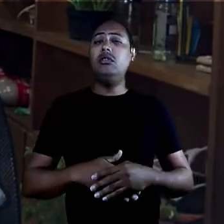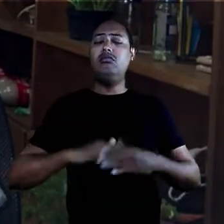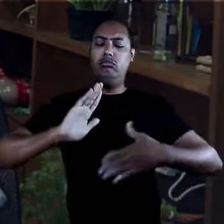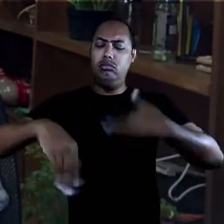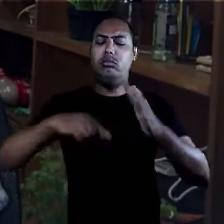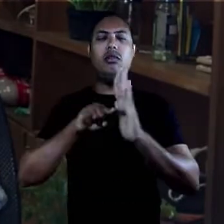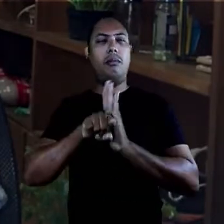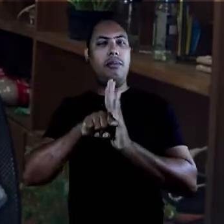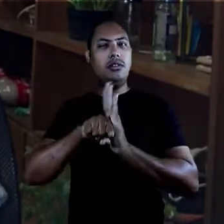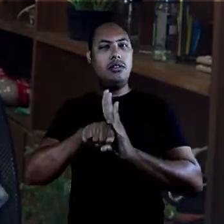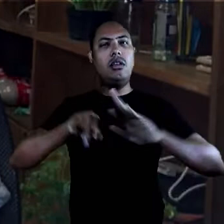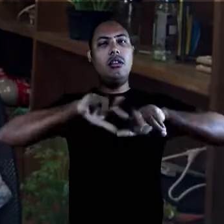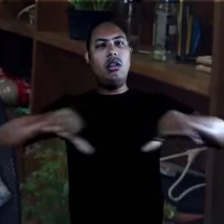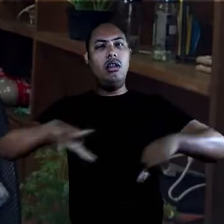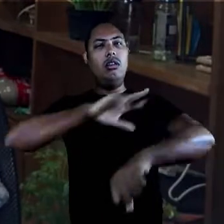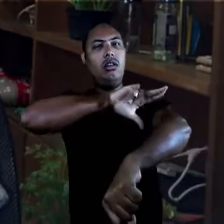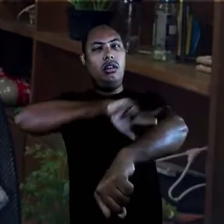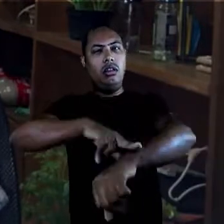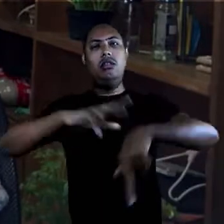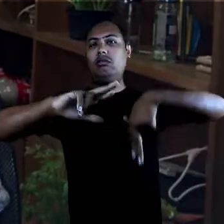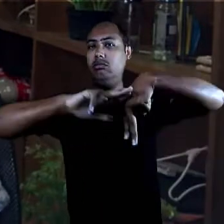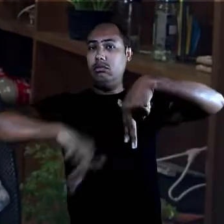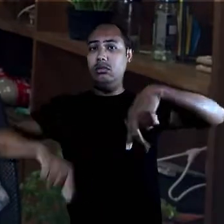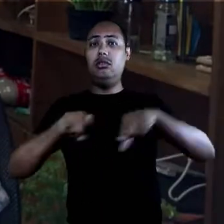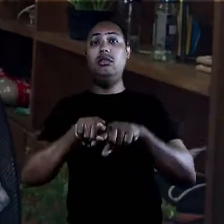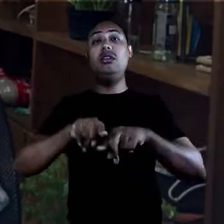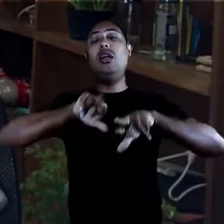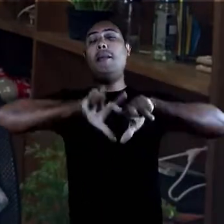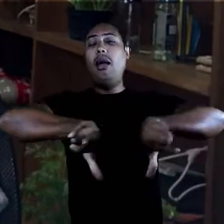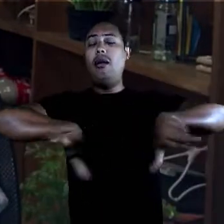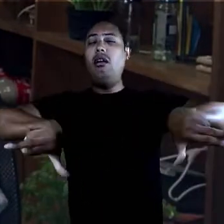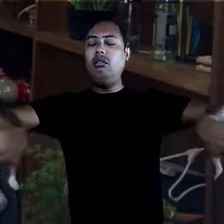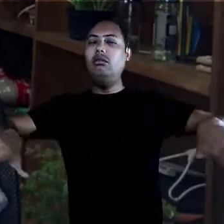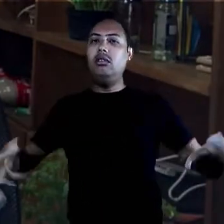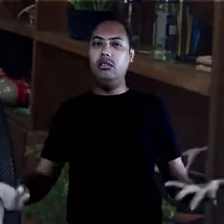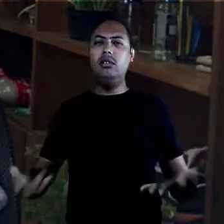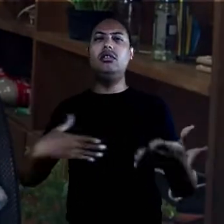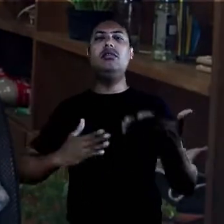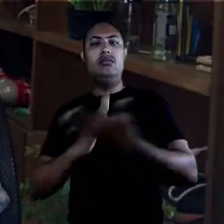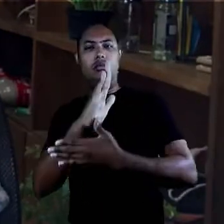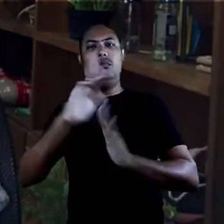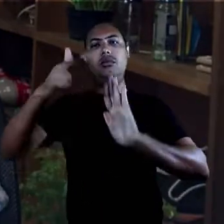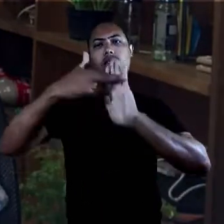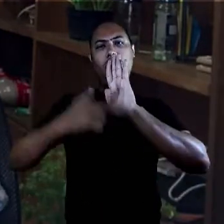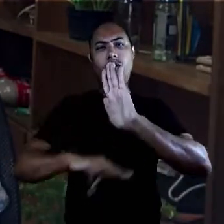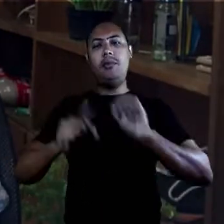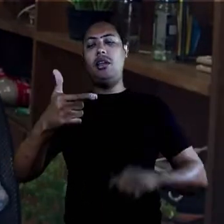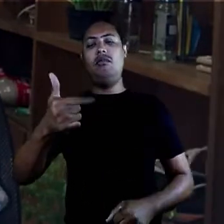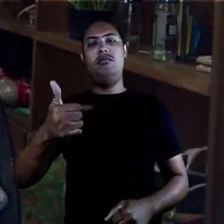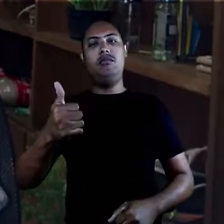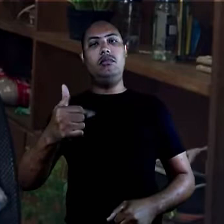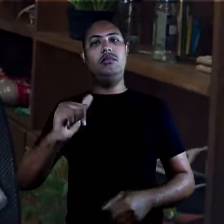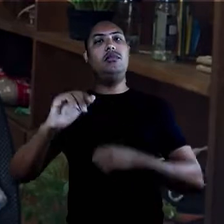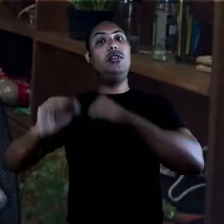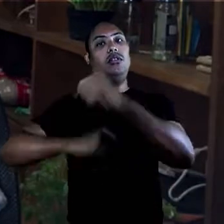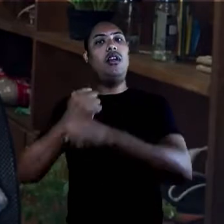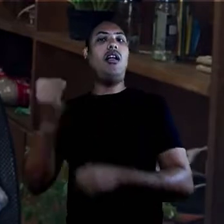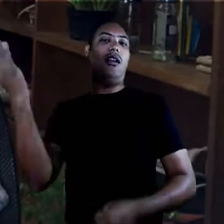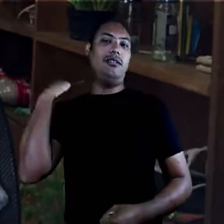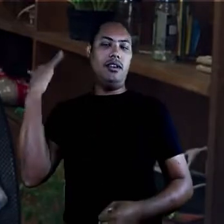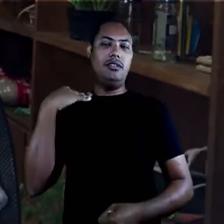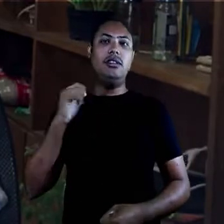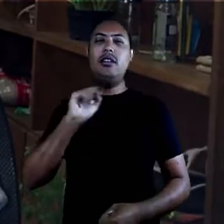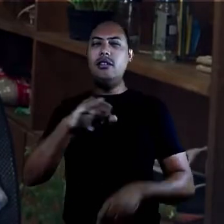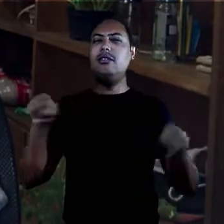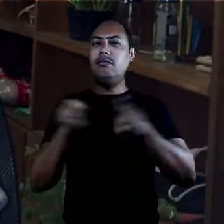Feminista. Eu desenvolvo pesquisa sobre a desigualdade de gênero e raça e suas intersecções desde que entrei na UFRB